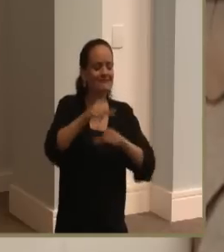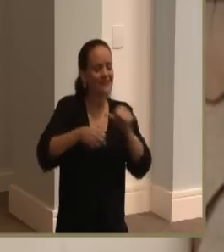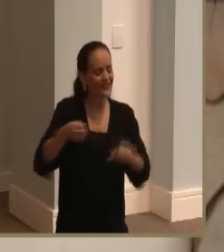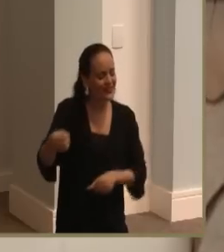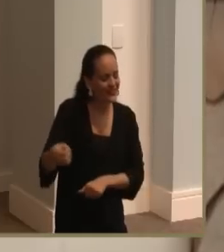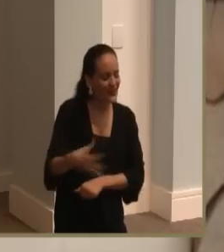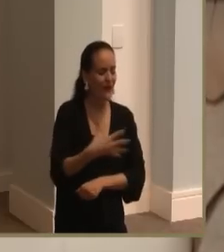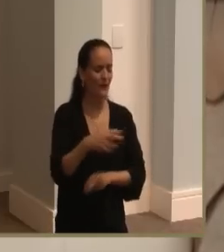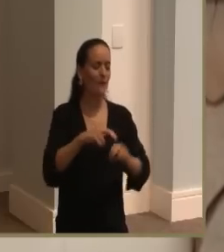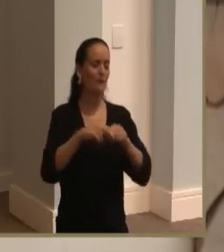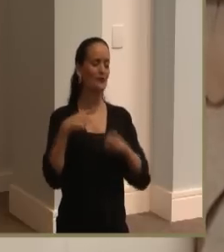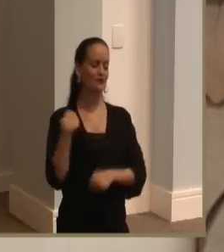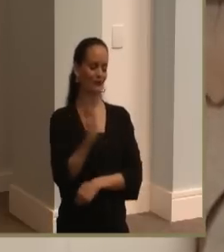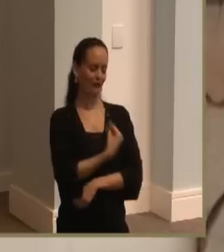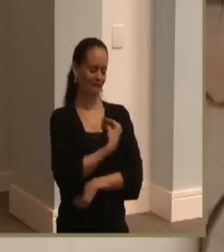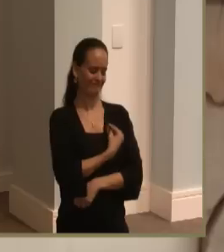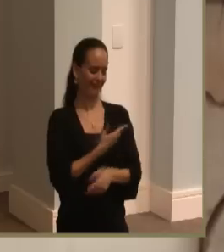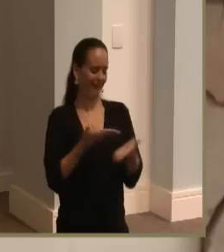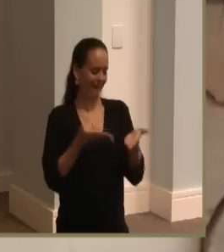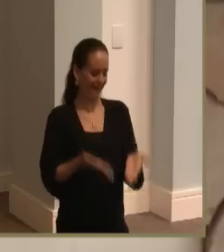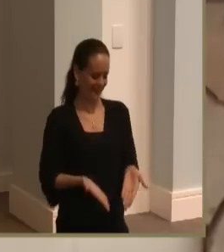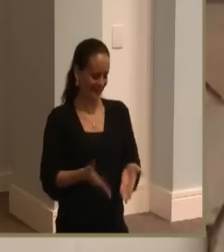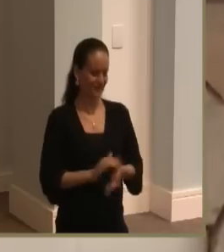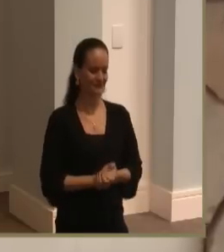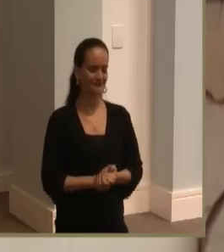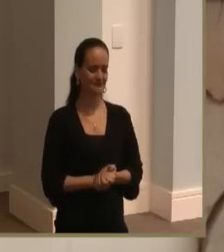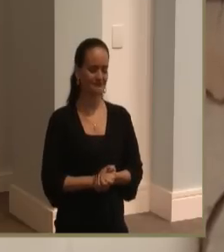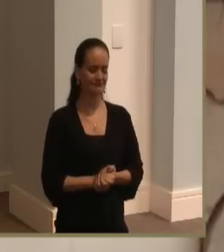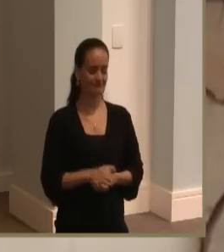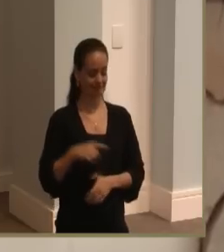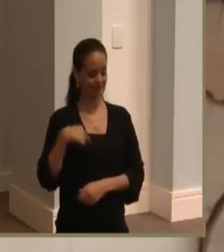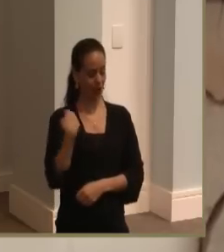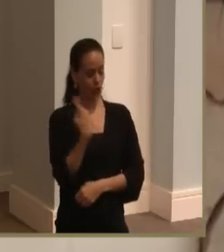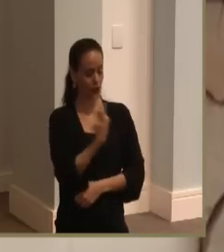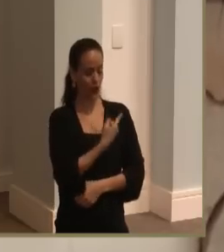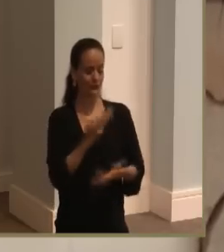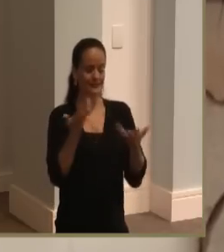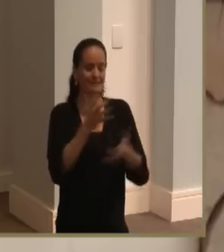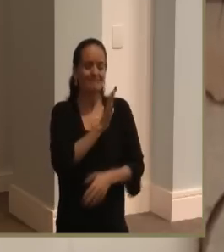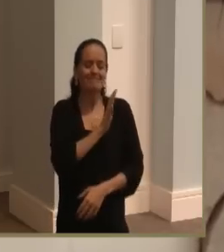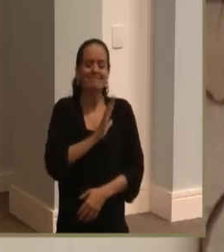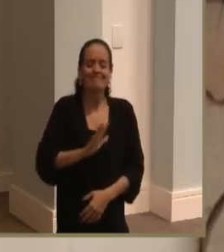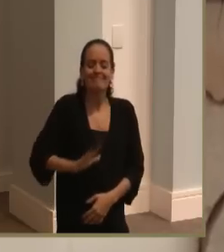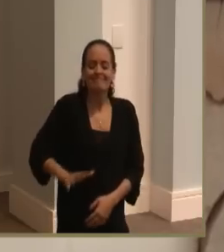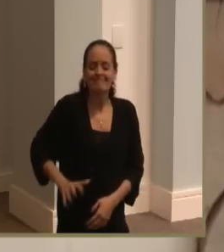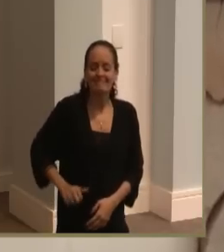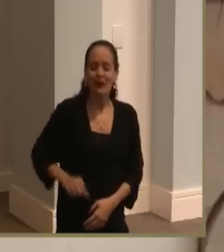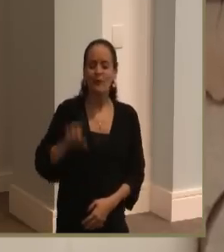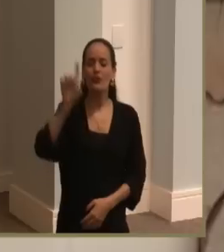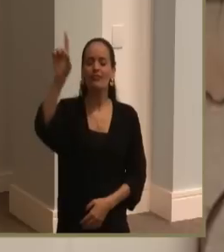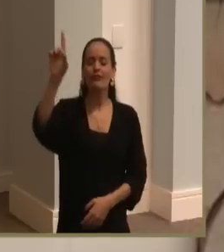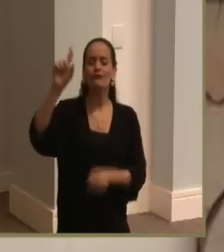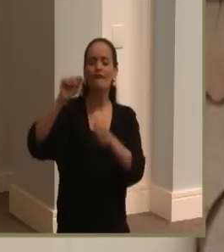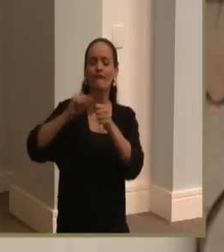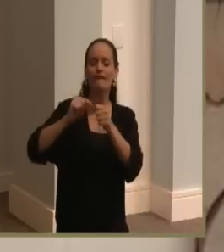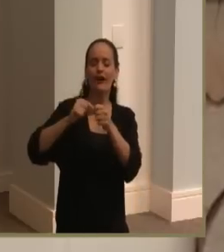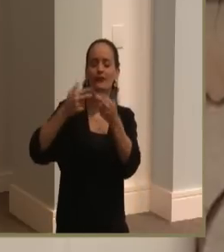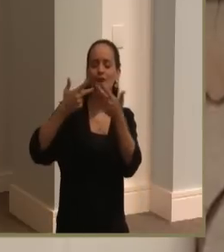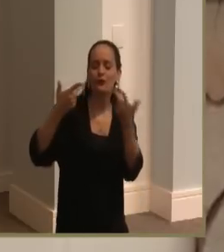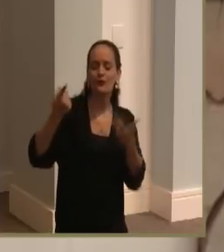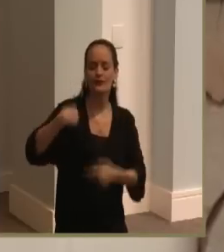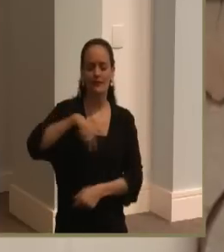nós estamos aqui, Senhor, e nós queremos adorar-te pelo que tu és, pelo que tu fazes na nossa